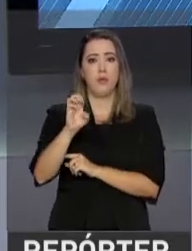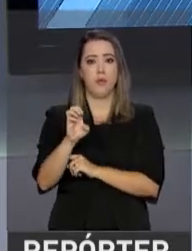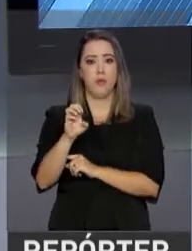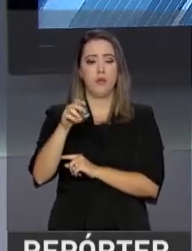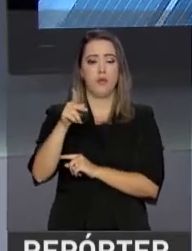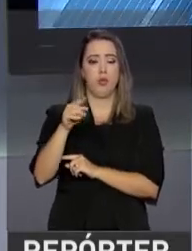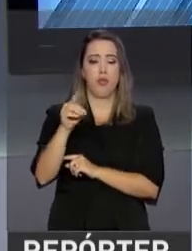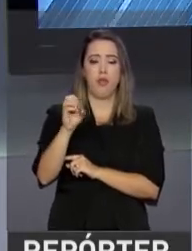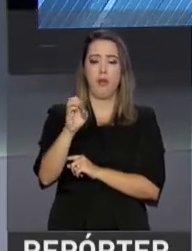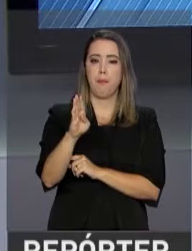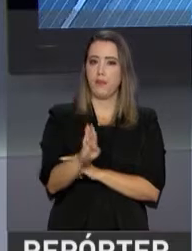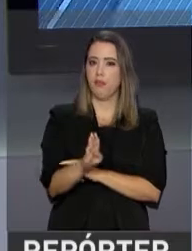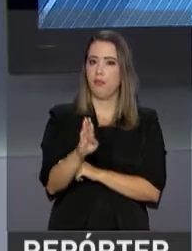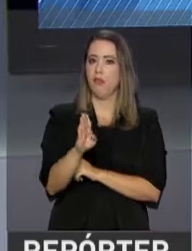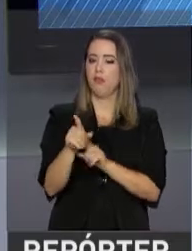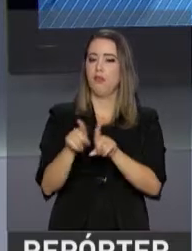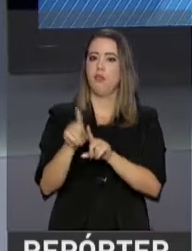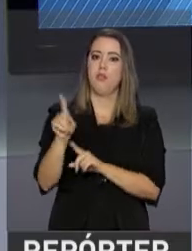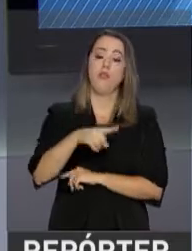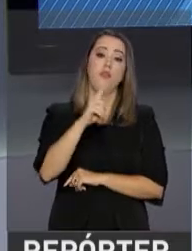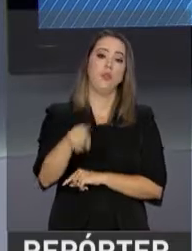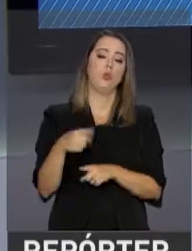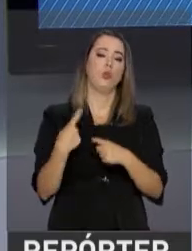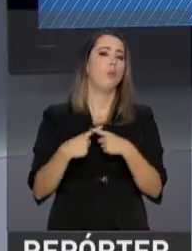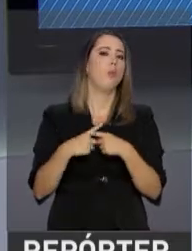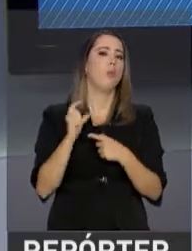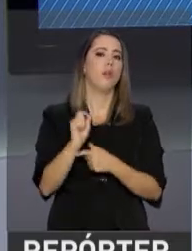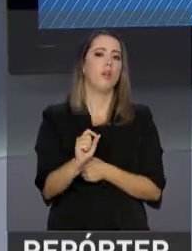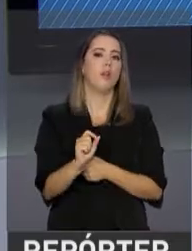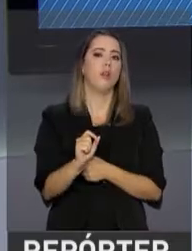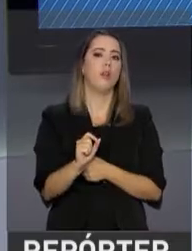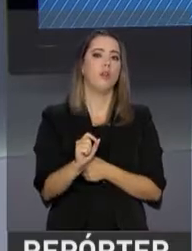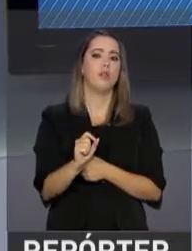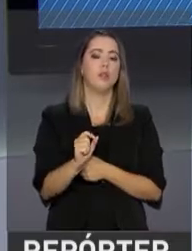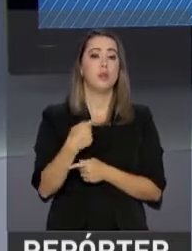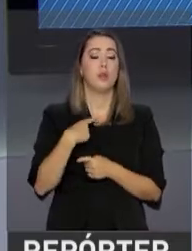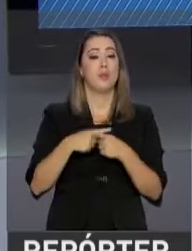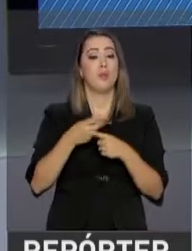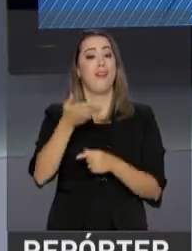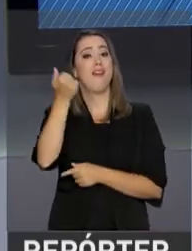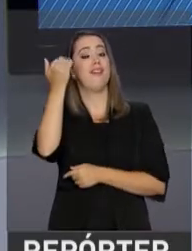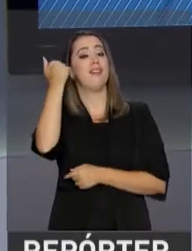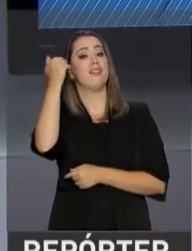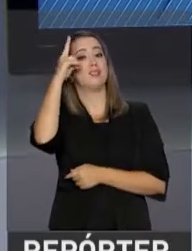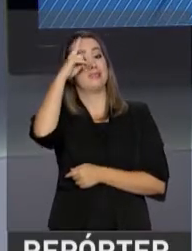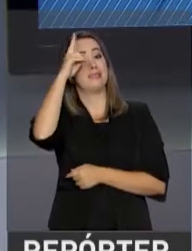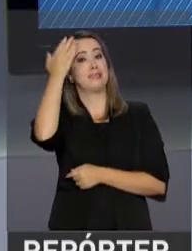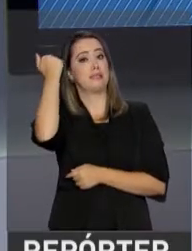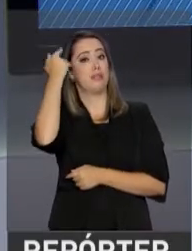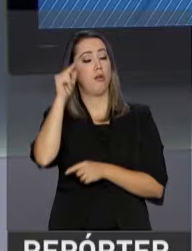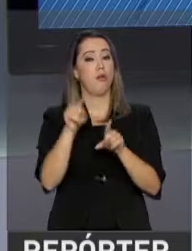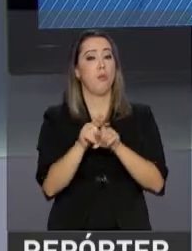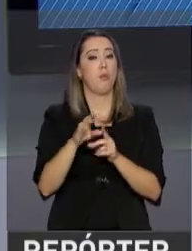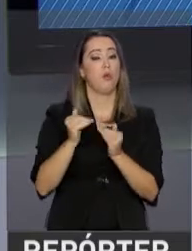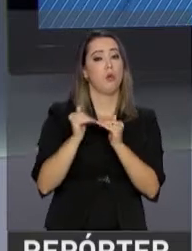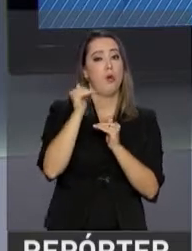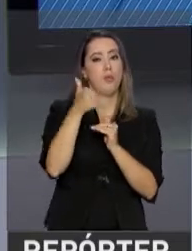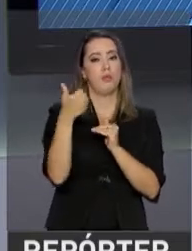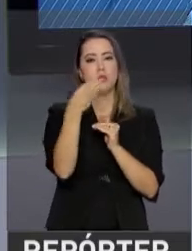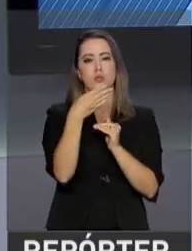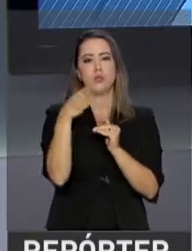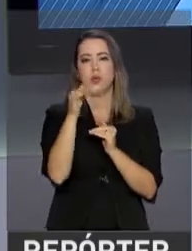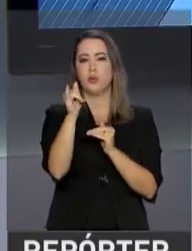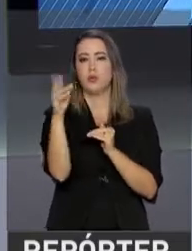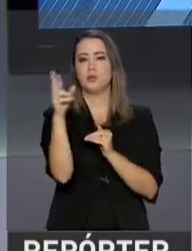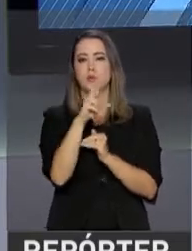fundeb o presidente vetou esse recurso extra lembrando que o fundo já tinha sido contemplado com aumento de cerca de 14